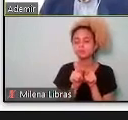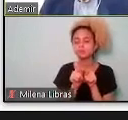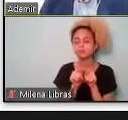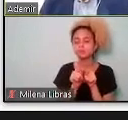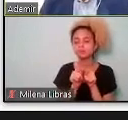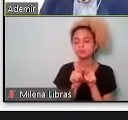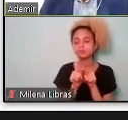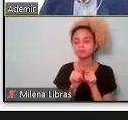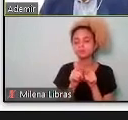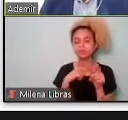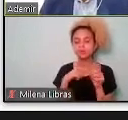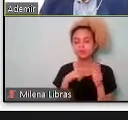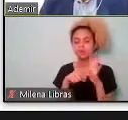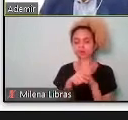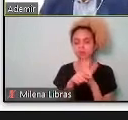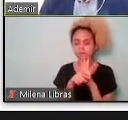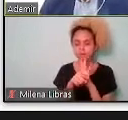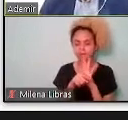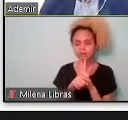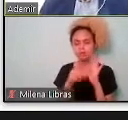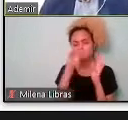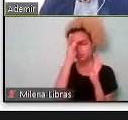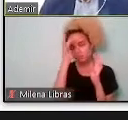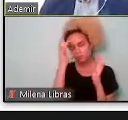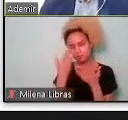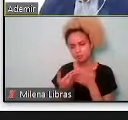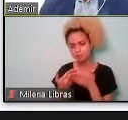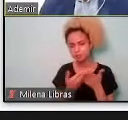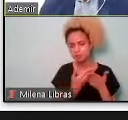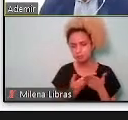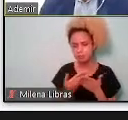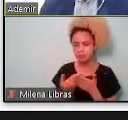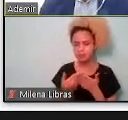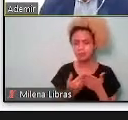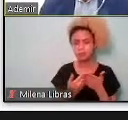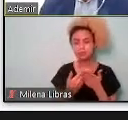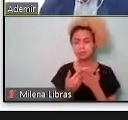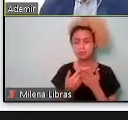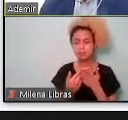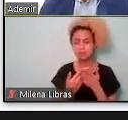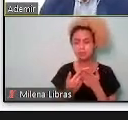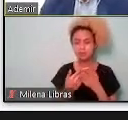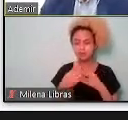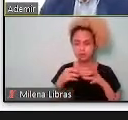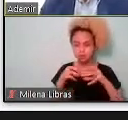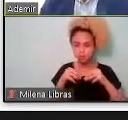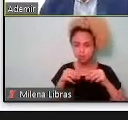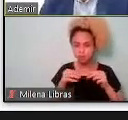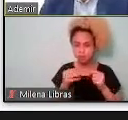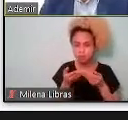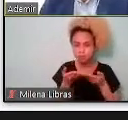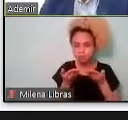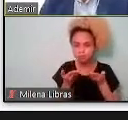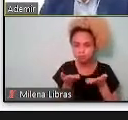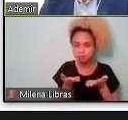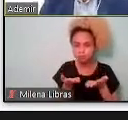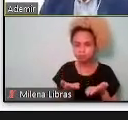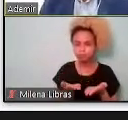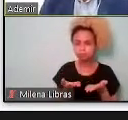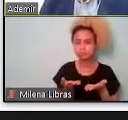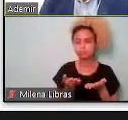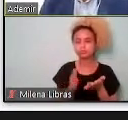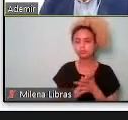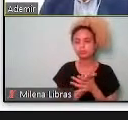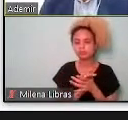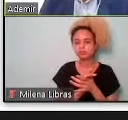uma pesquisa, estudiosos, está havendo um afundamento lento, mas está havendo um afundamento de 1 milímetro